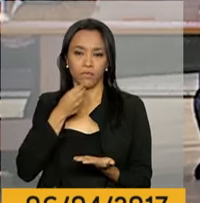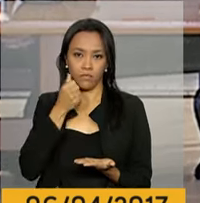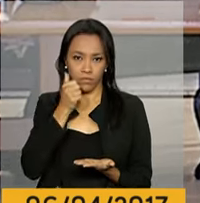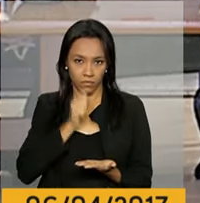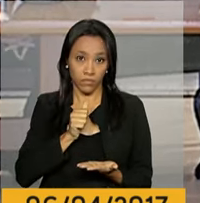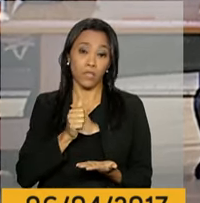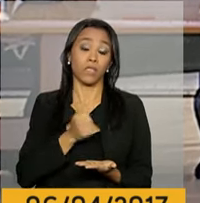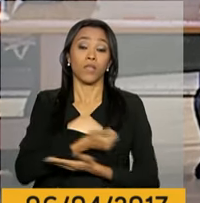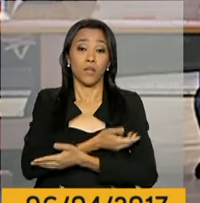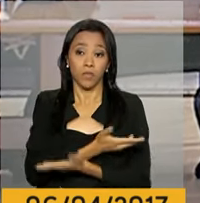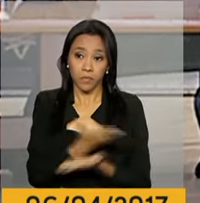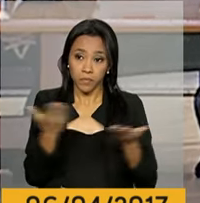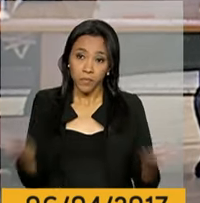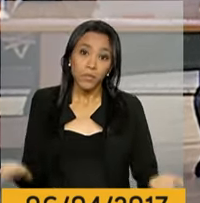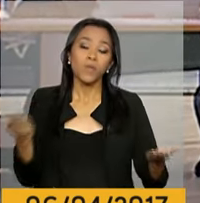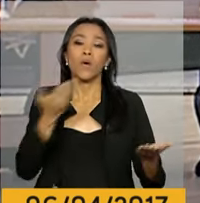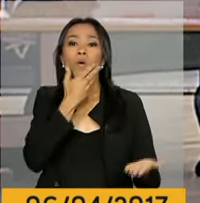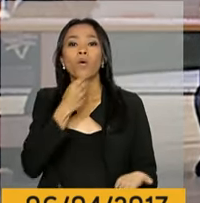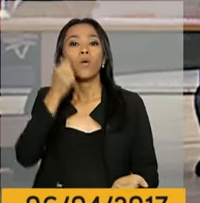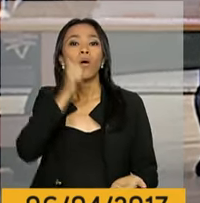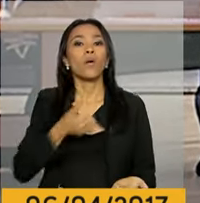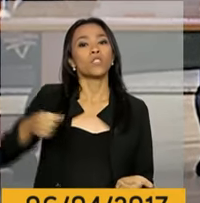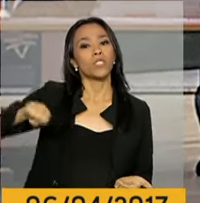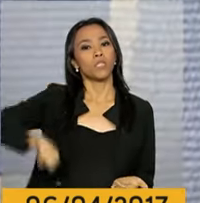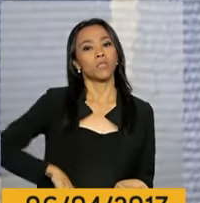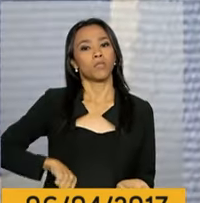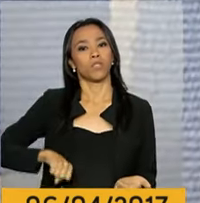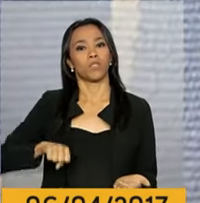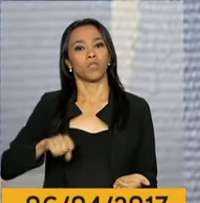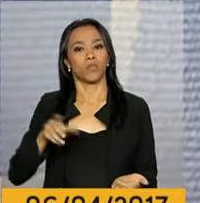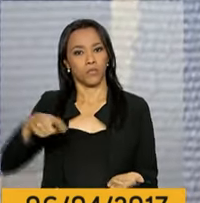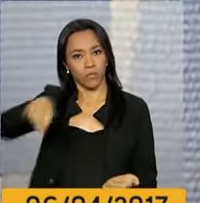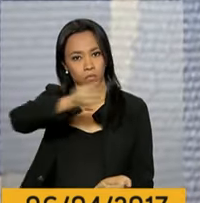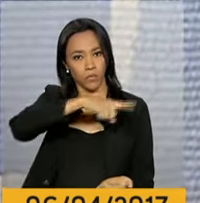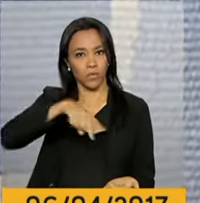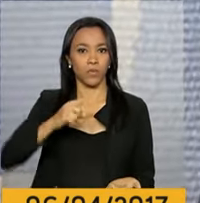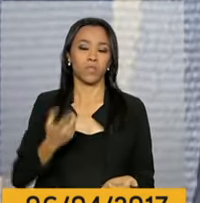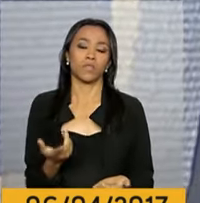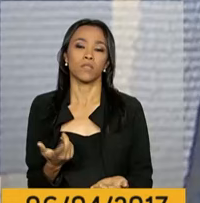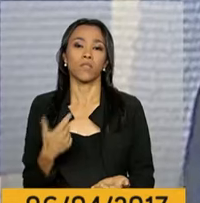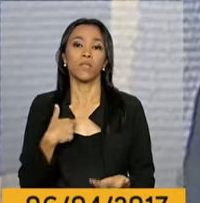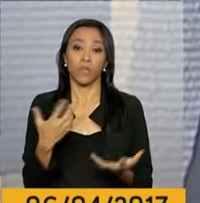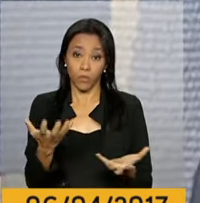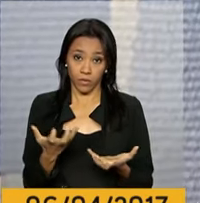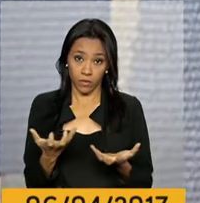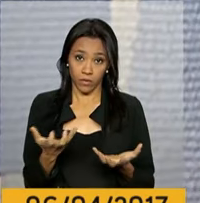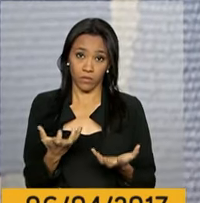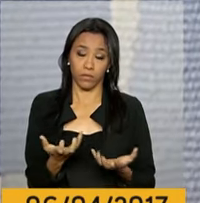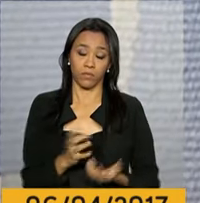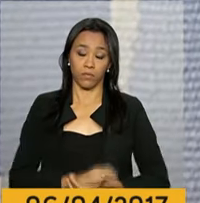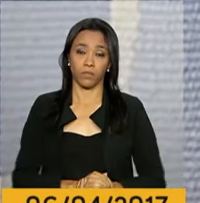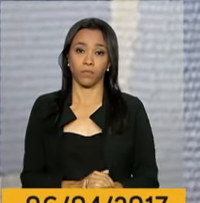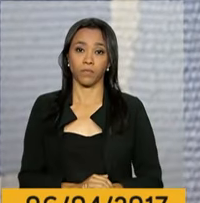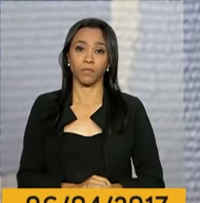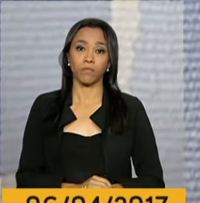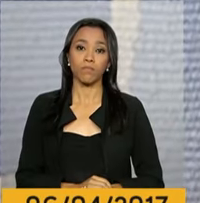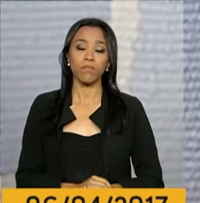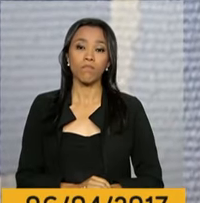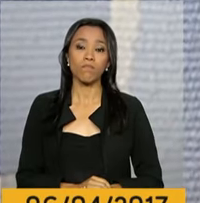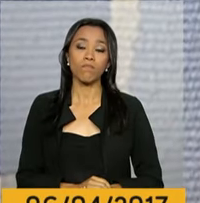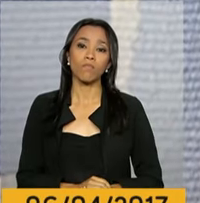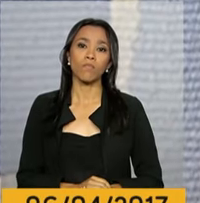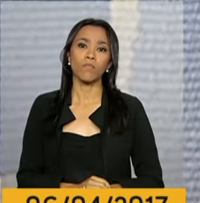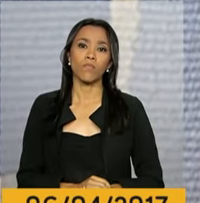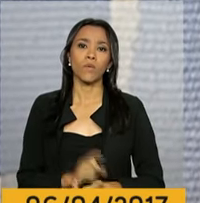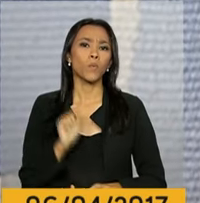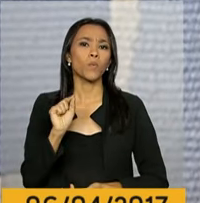senhoras e senhores embaixadores e membros do corpo diplomático, eu quero reiterar o que